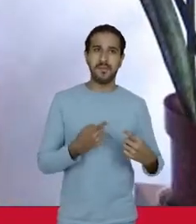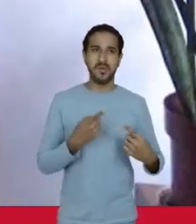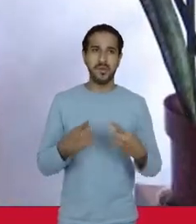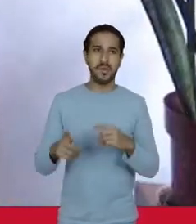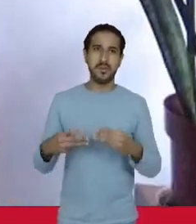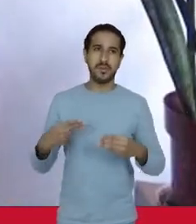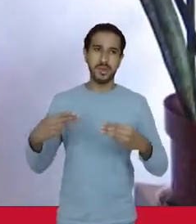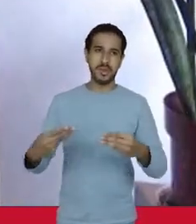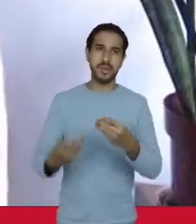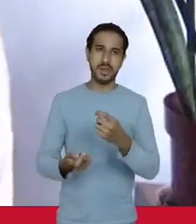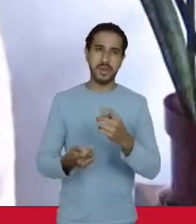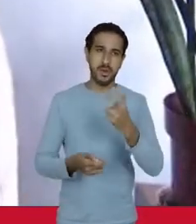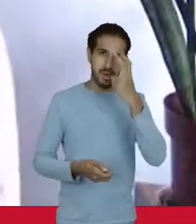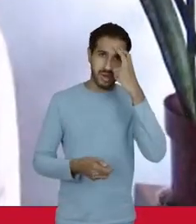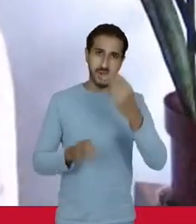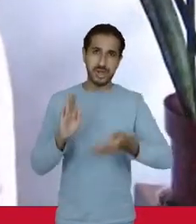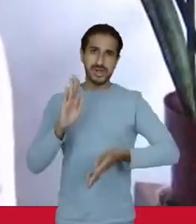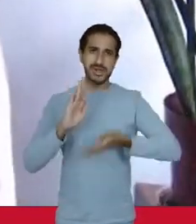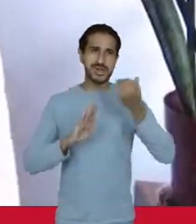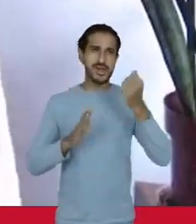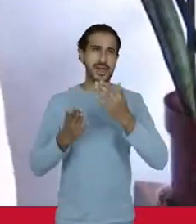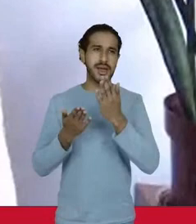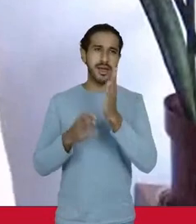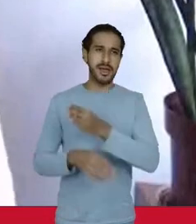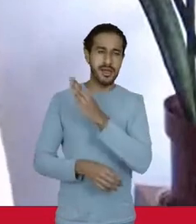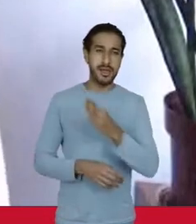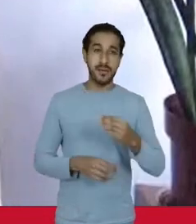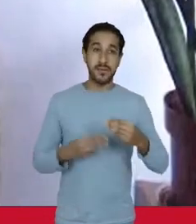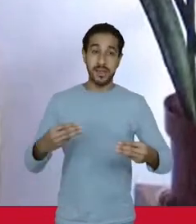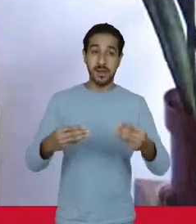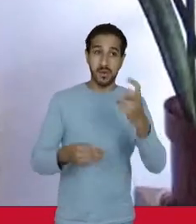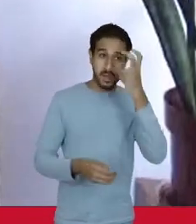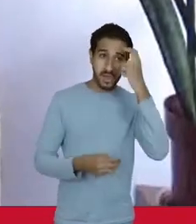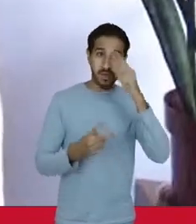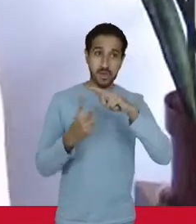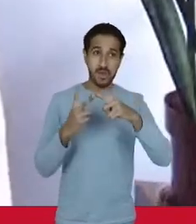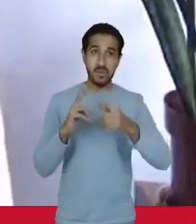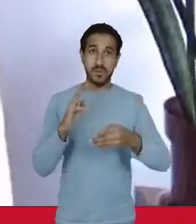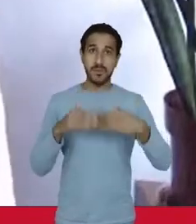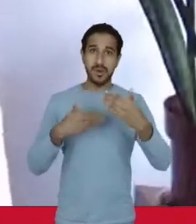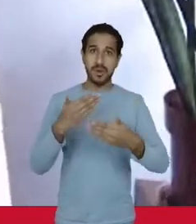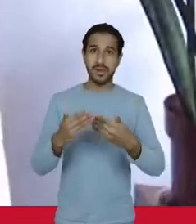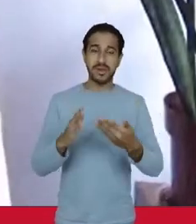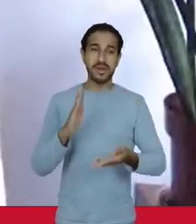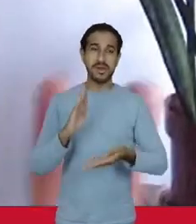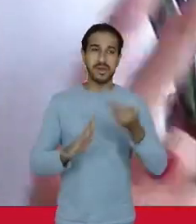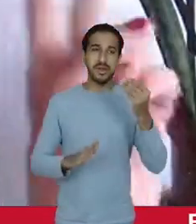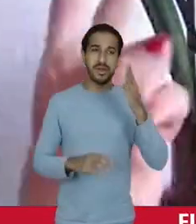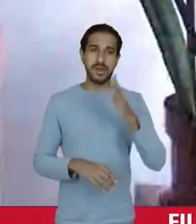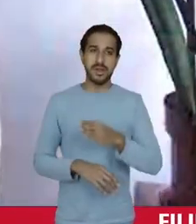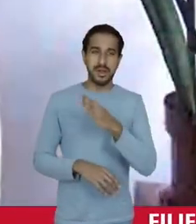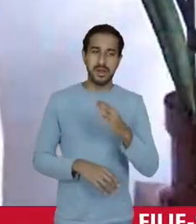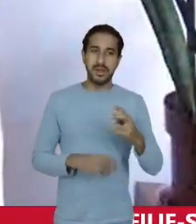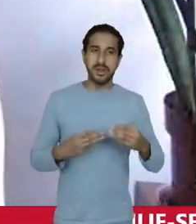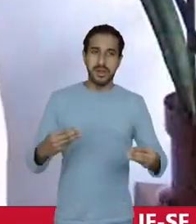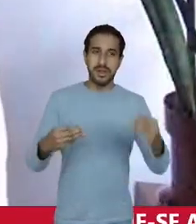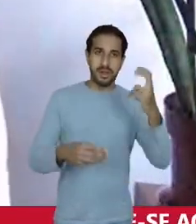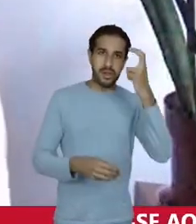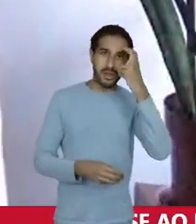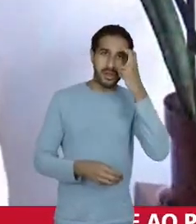atacar o Ministério da Cultura, foi extinguir o Ministério da Cultura. Nós tivemos dois processos de extinção do Ministério da Cultura no